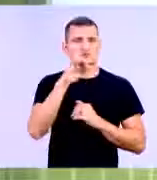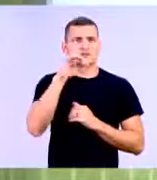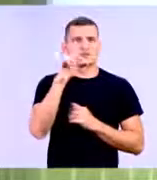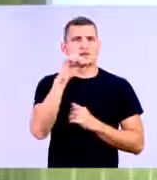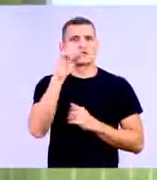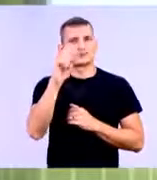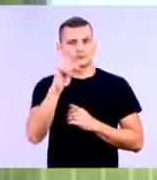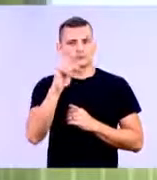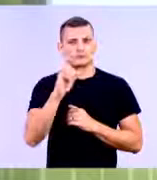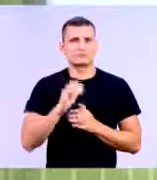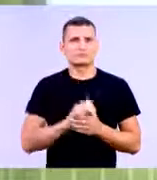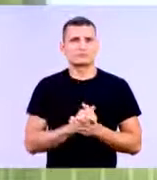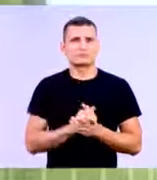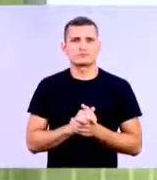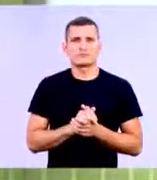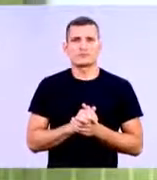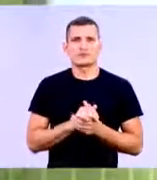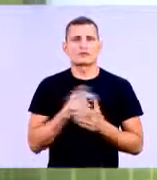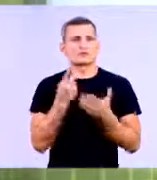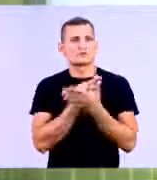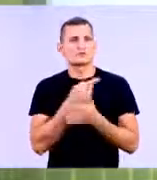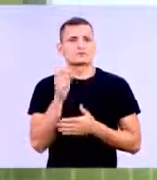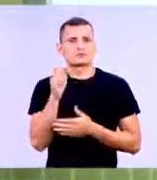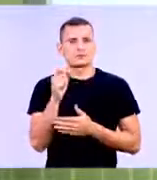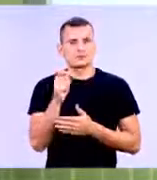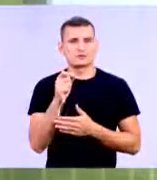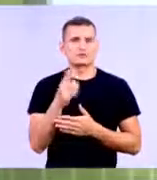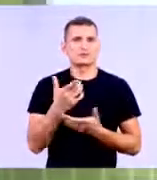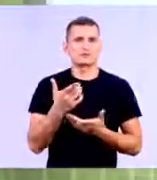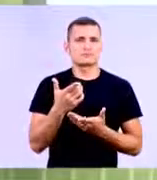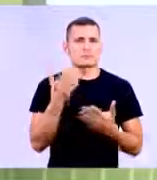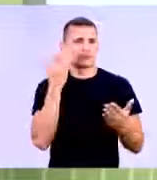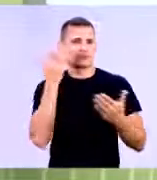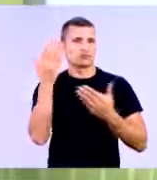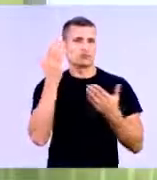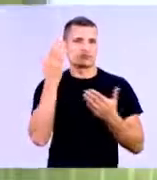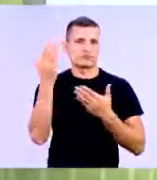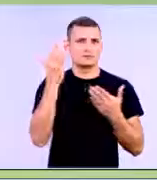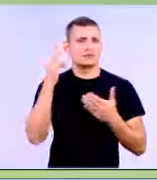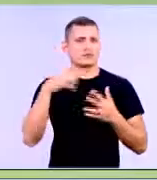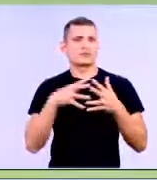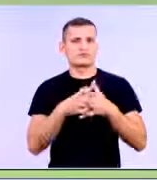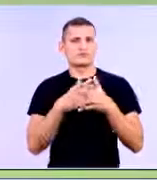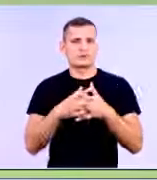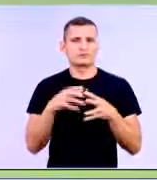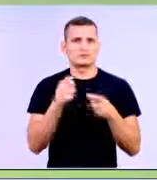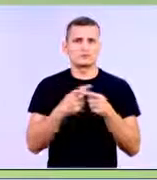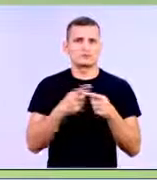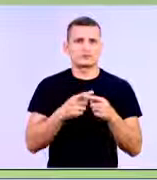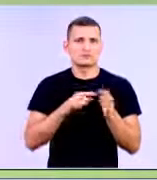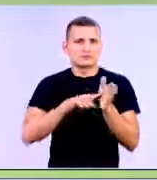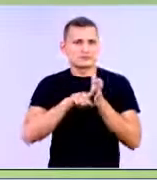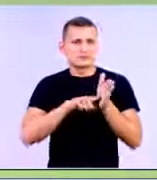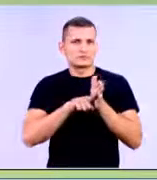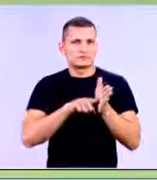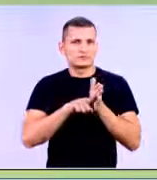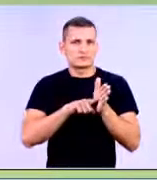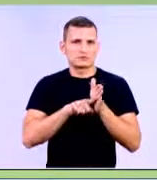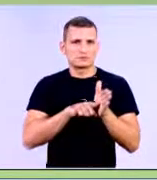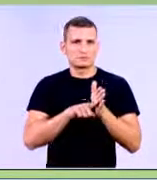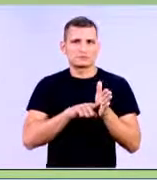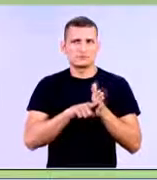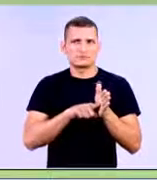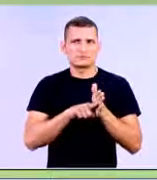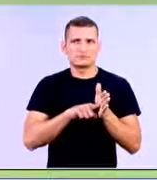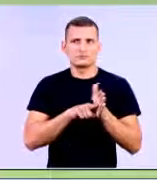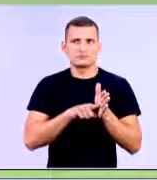gerado. Isso vinha ocasionar o quê? A incerteza. Isso é muito complicado, porque uma auditoria, o